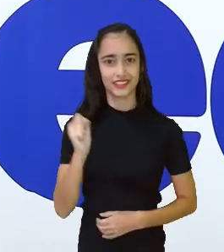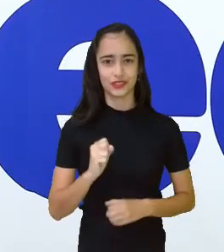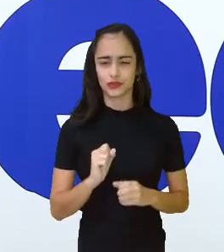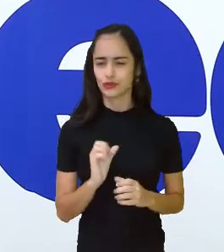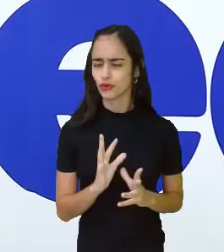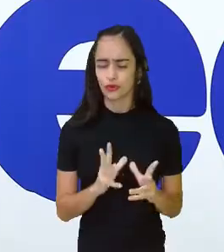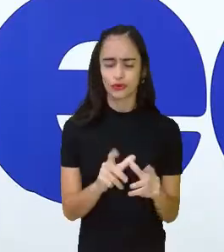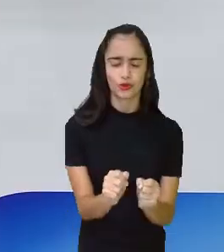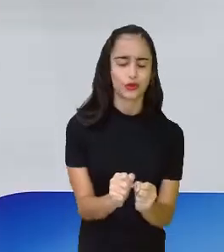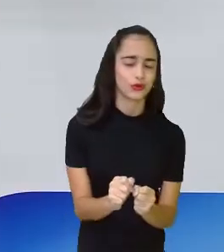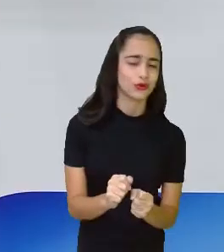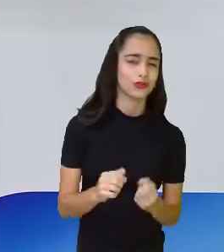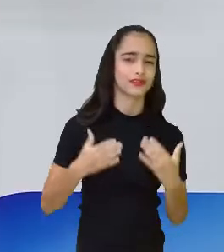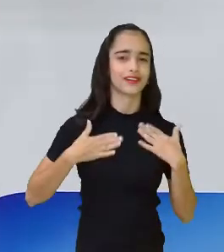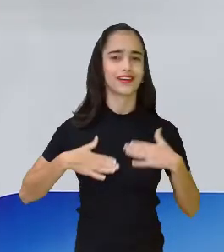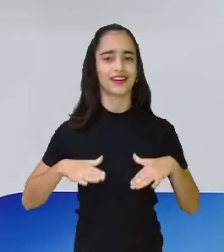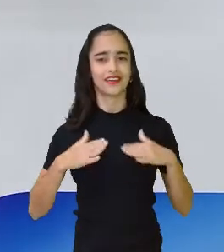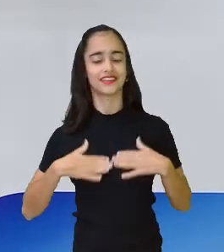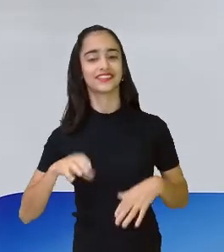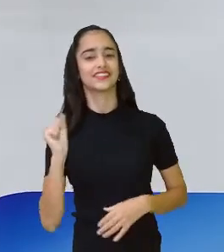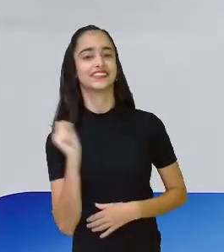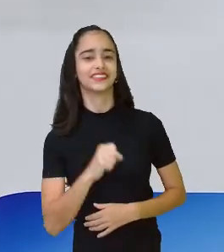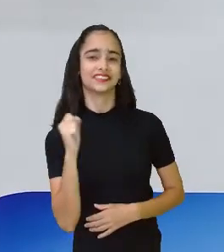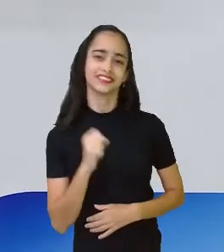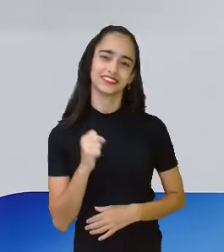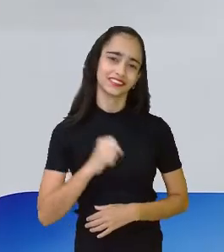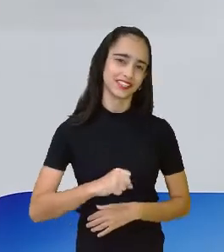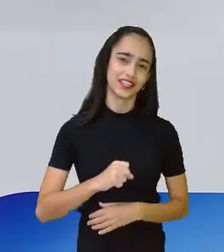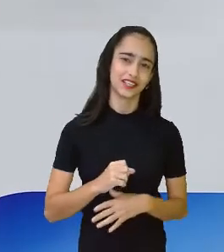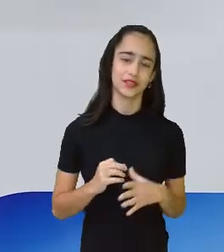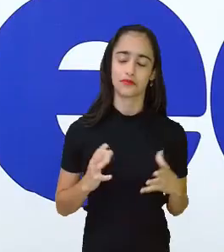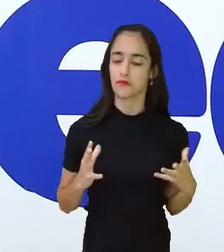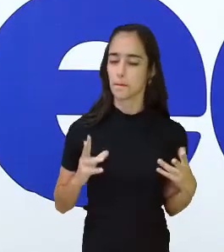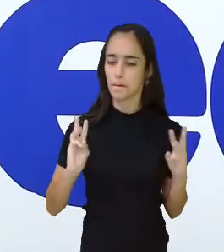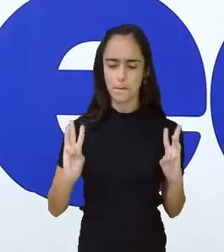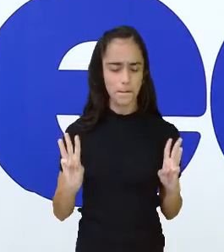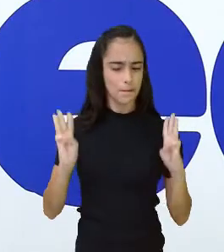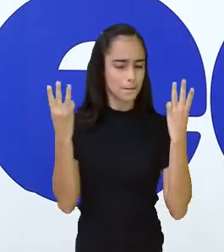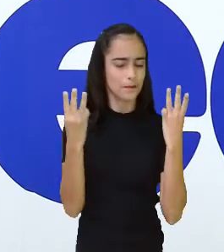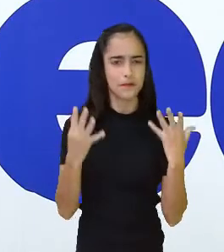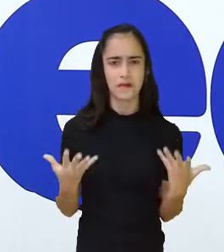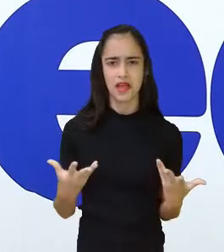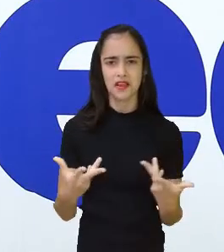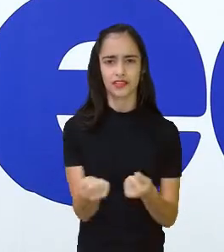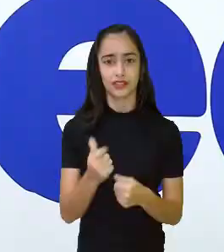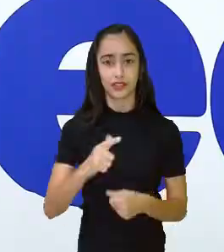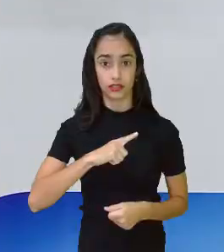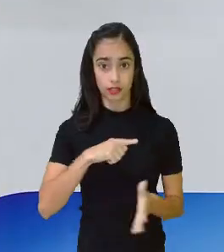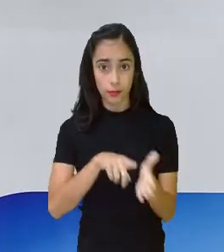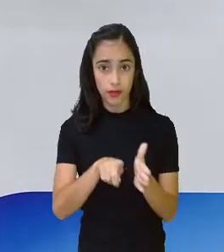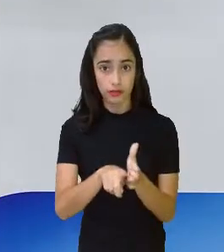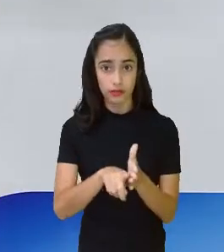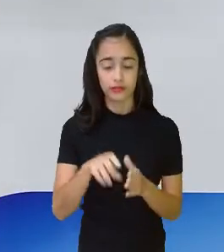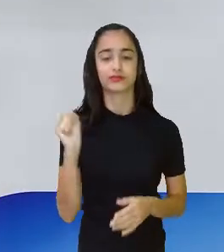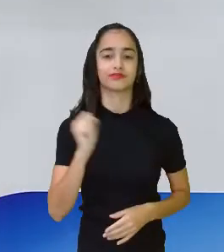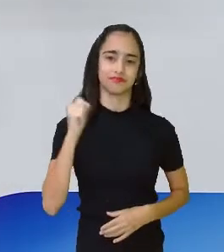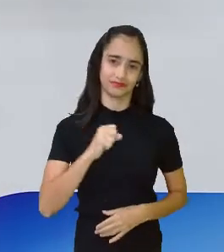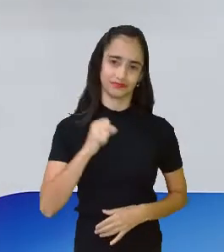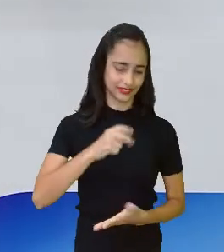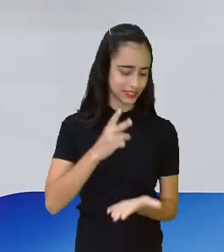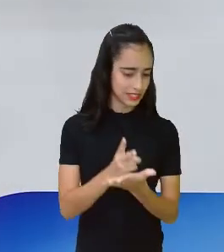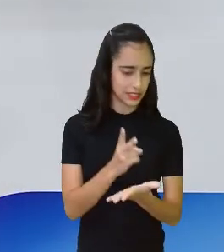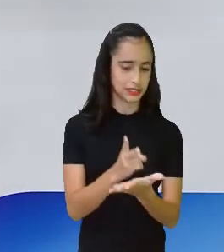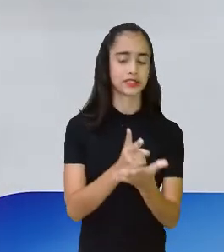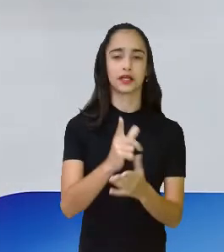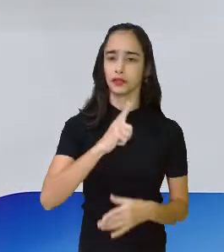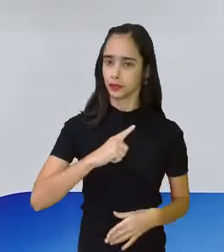simples hoje. A aula vai ser um docinho para variar. Vai ser show. Vai ter perguntas aí nessa Com aula? certeza, sempre